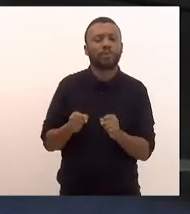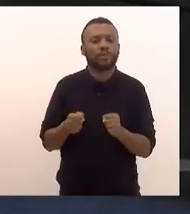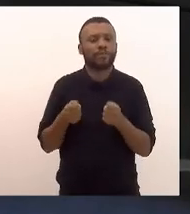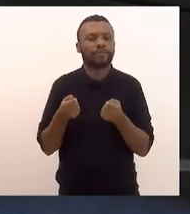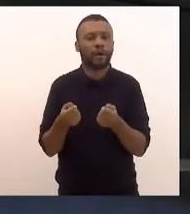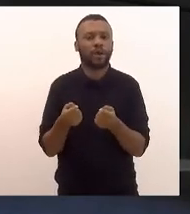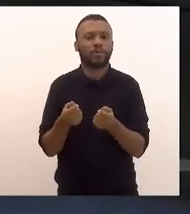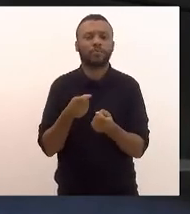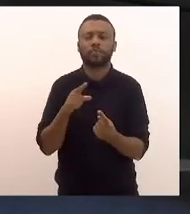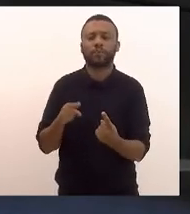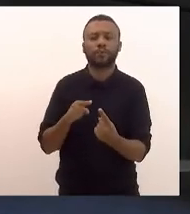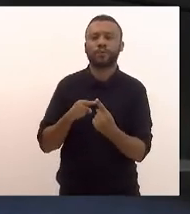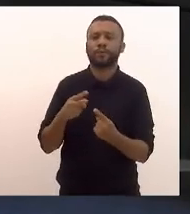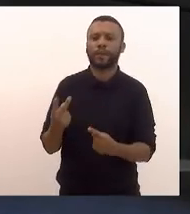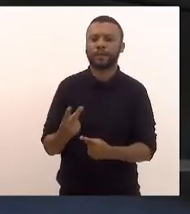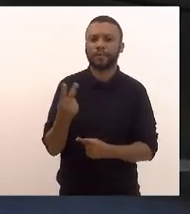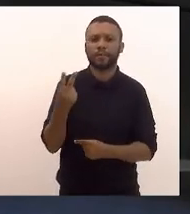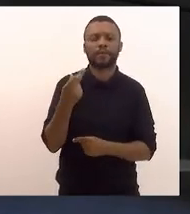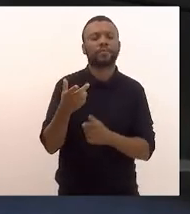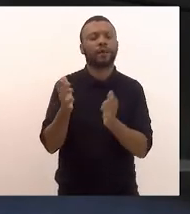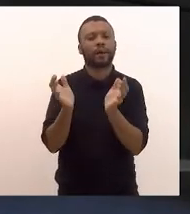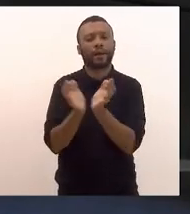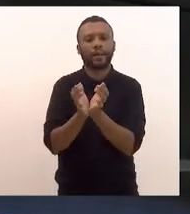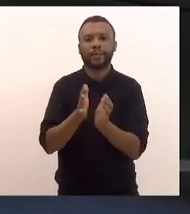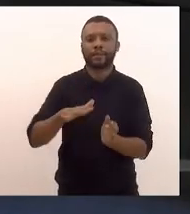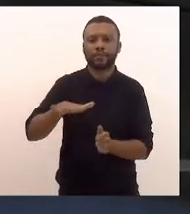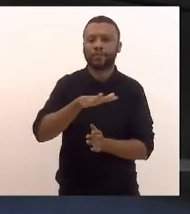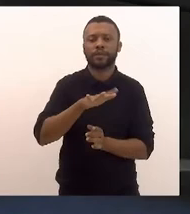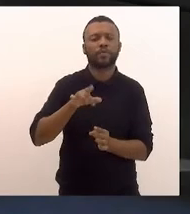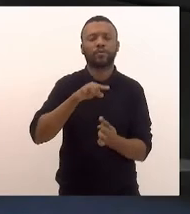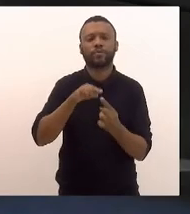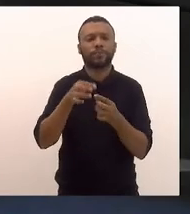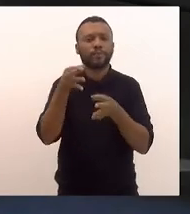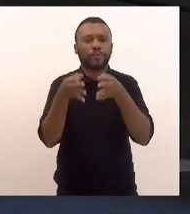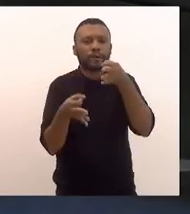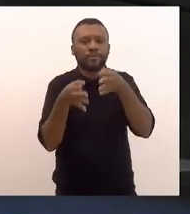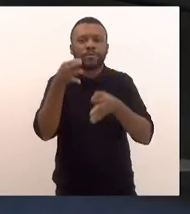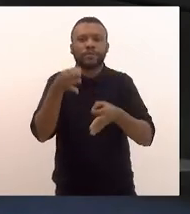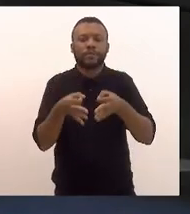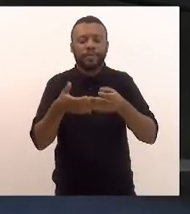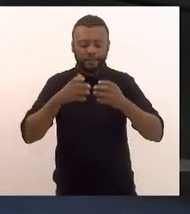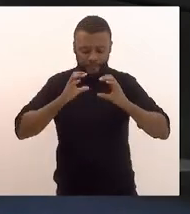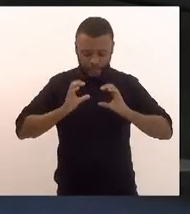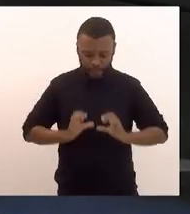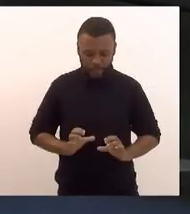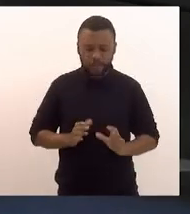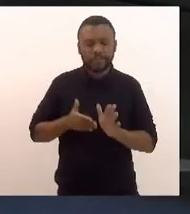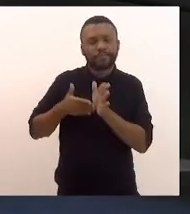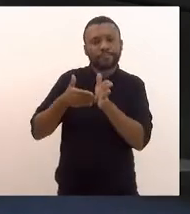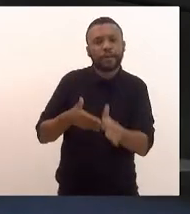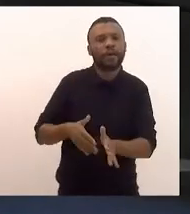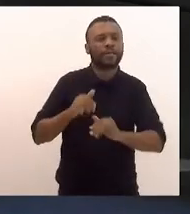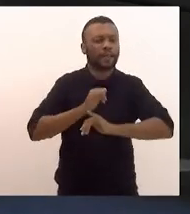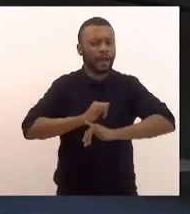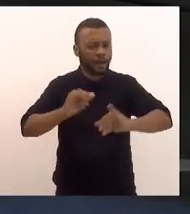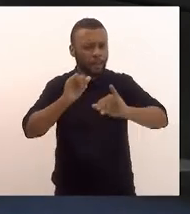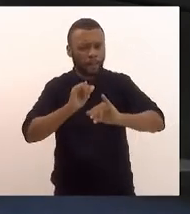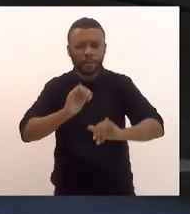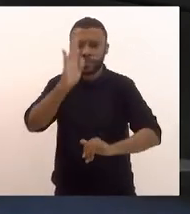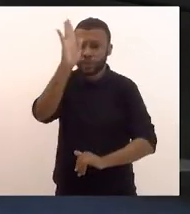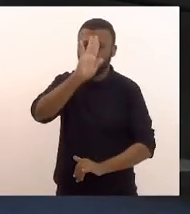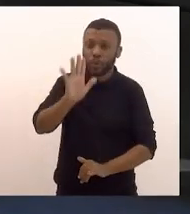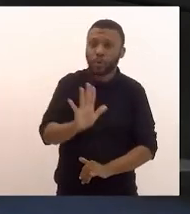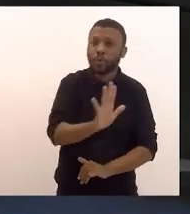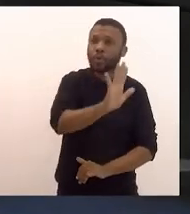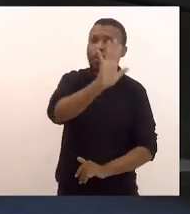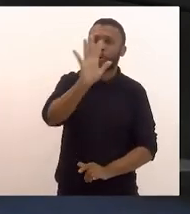pela valorização da classe por uma Justiça mais cidadã na campanha lançada em todo o país